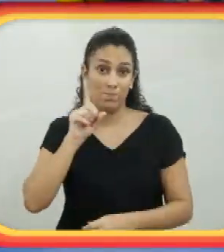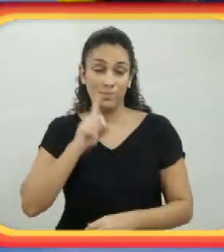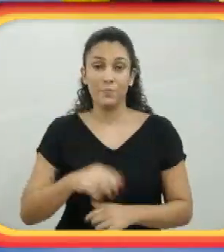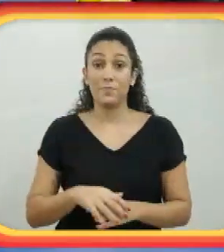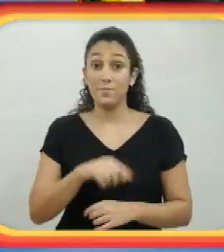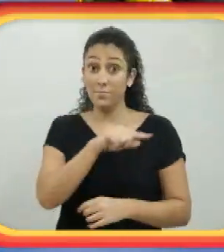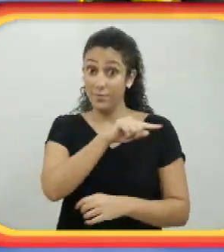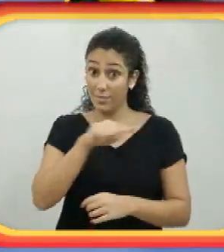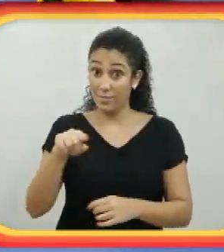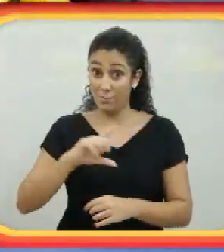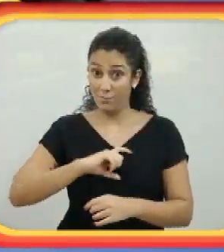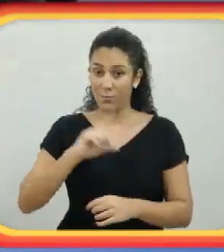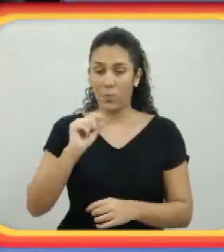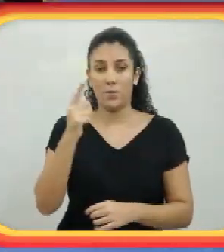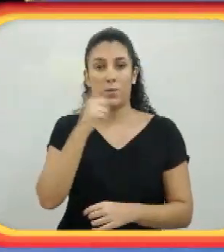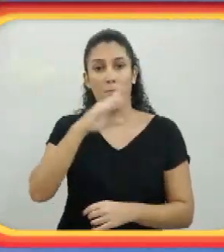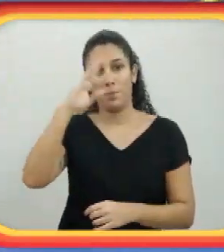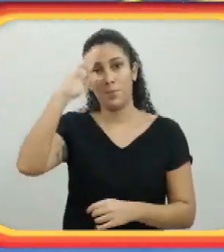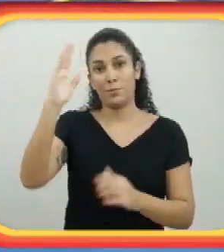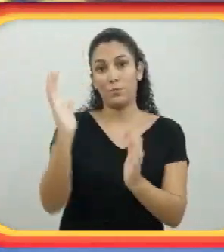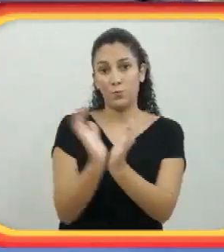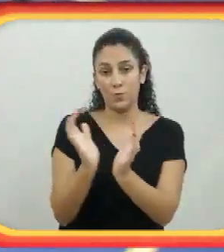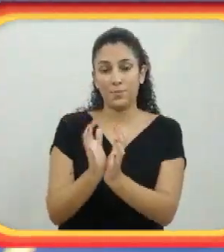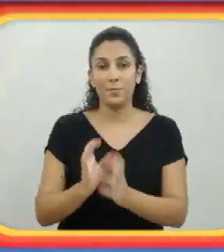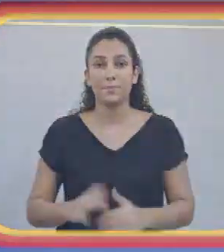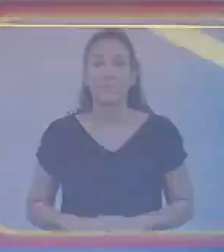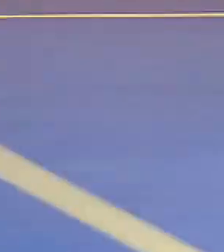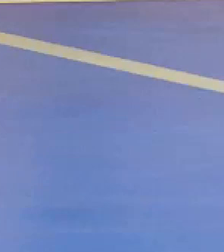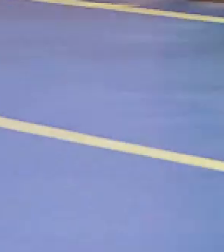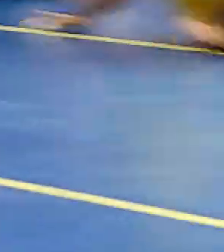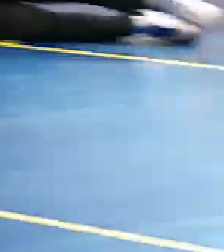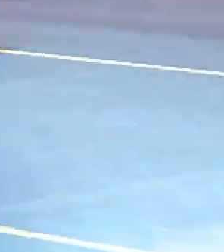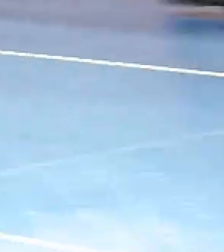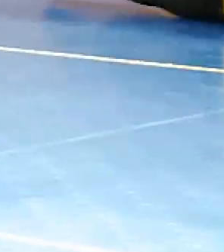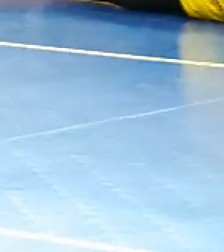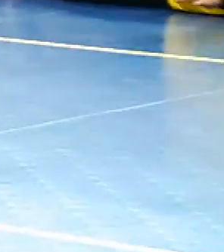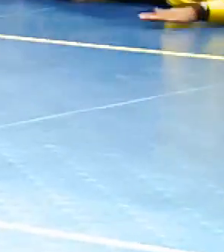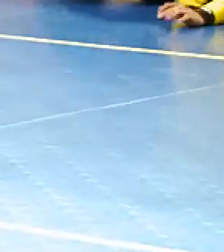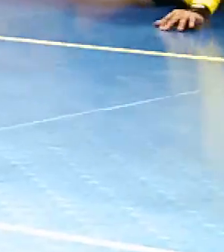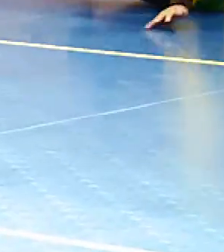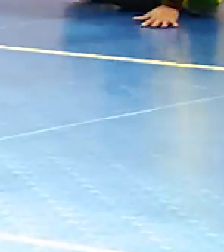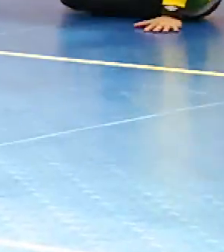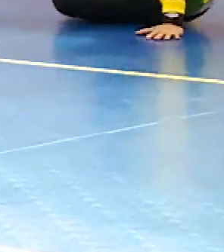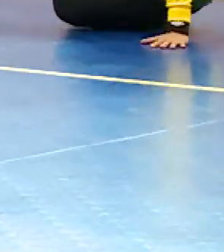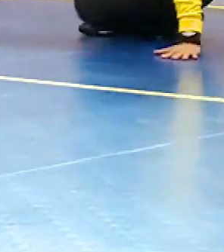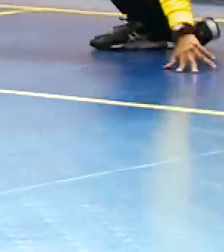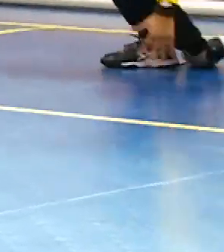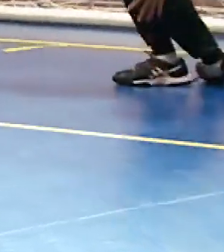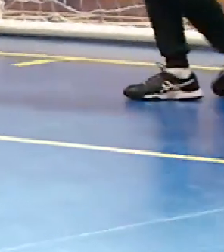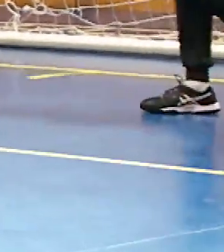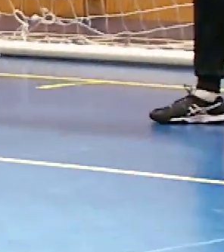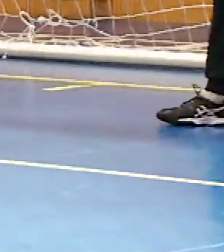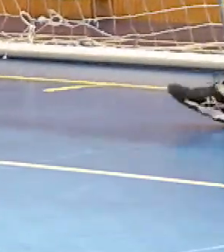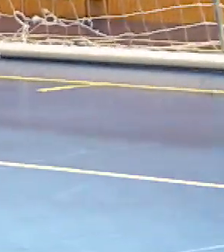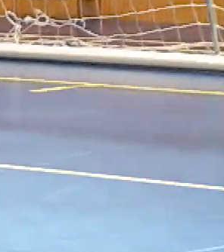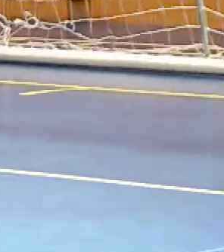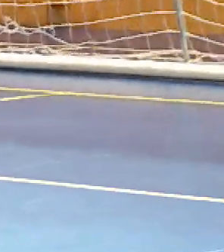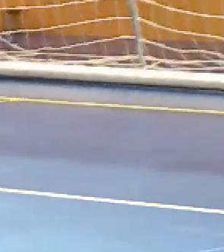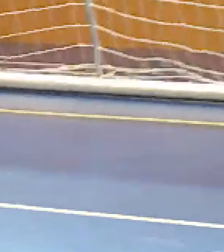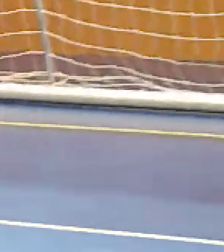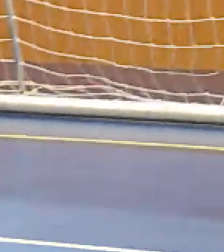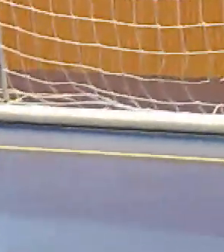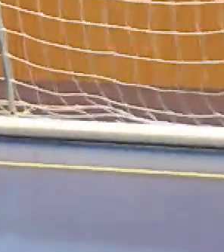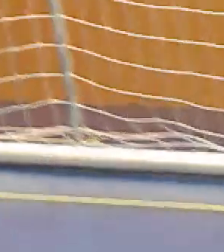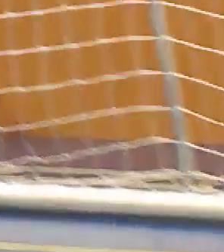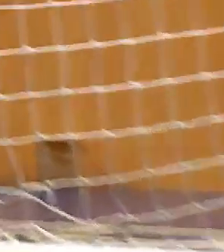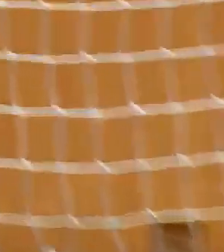Jogos Pan-Americanos. Acho que são as principais conquistas aí do time. Um atleta joga a bola, outro pega e entrega ao colega ao lado. Ele arremessa.